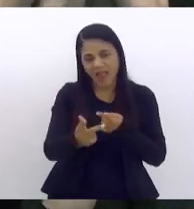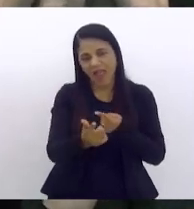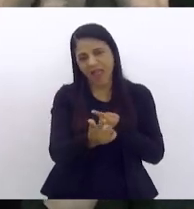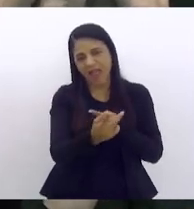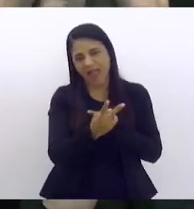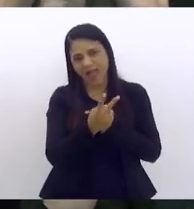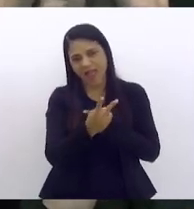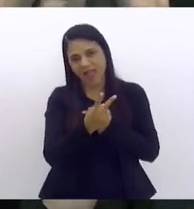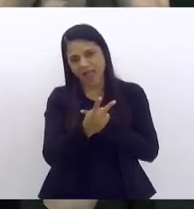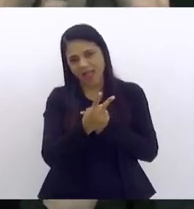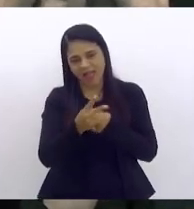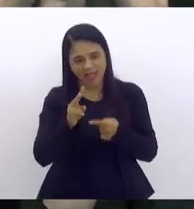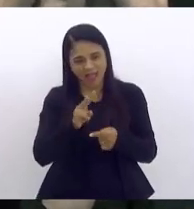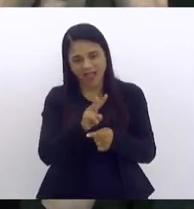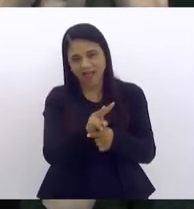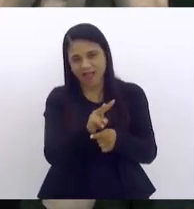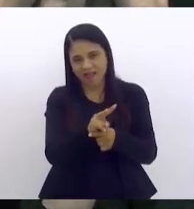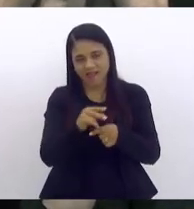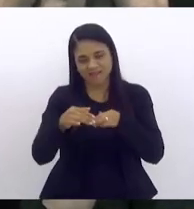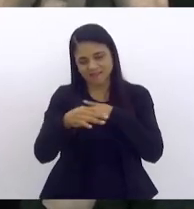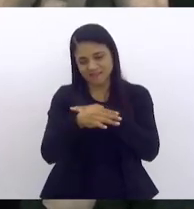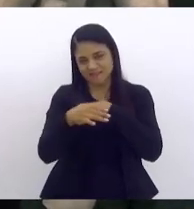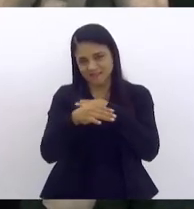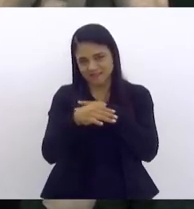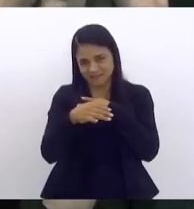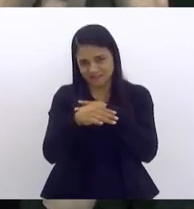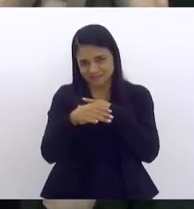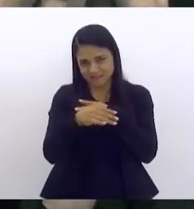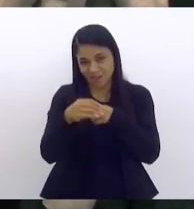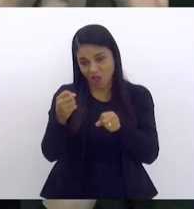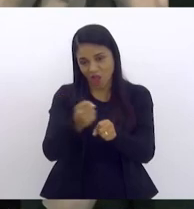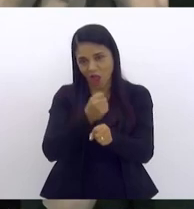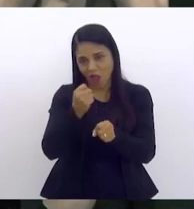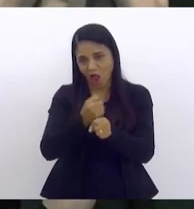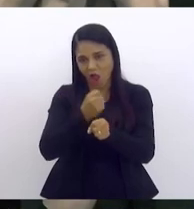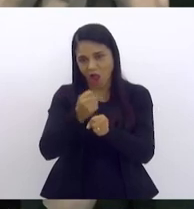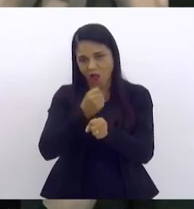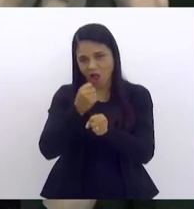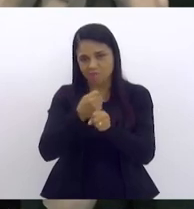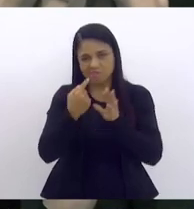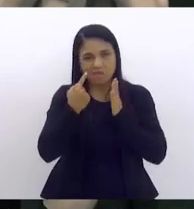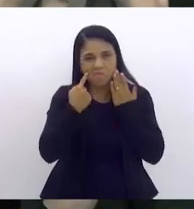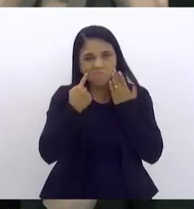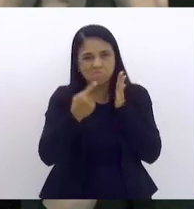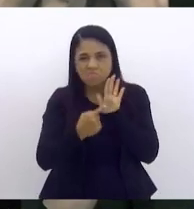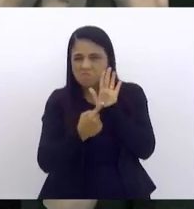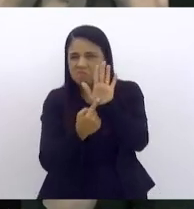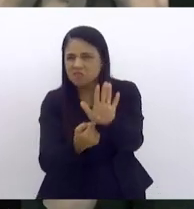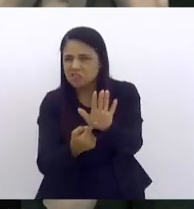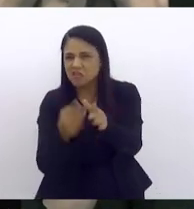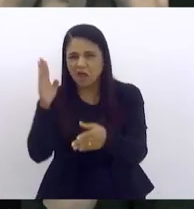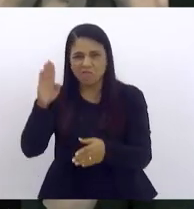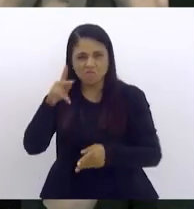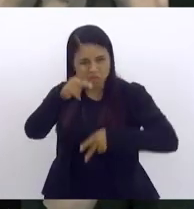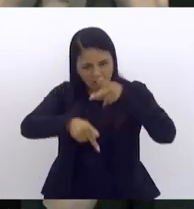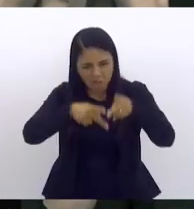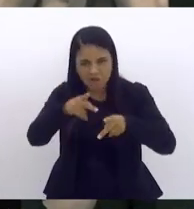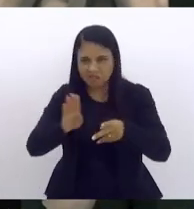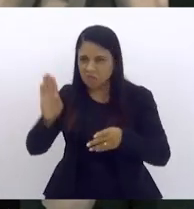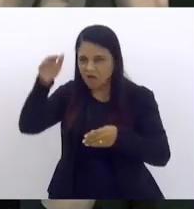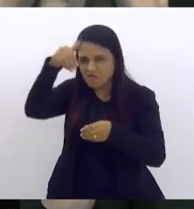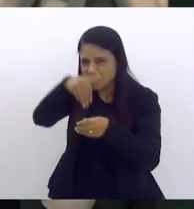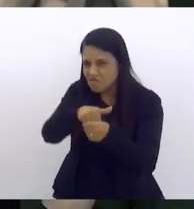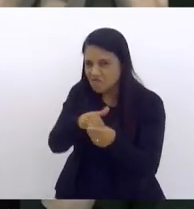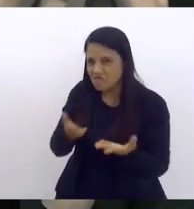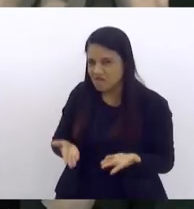mais empréstimos na cidade para fazer obras eleitoreiras, que com certeza, no final do ano que